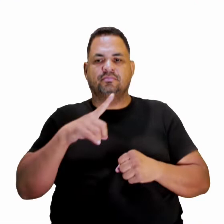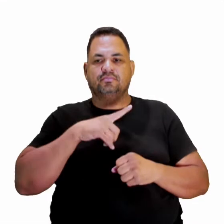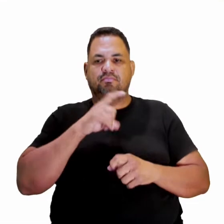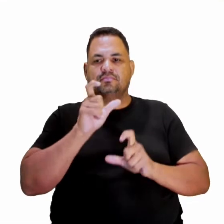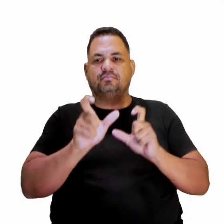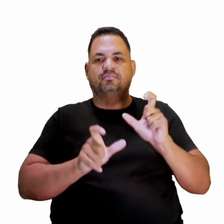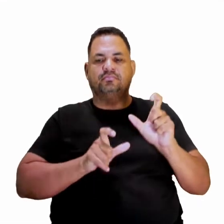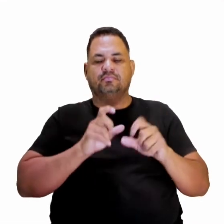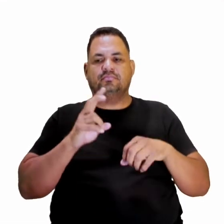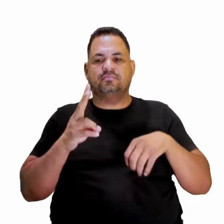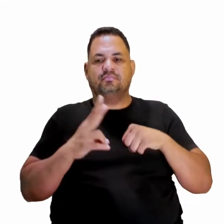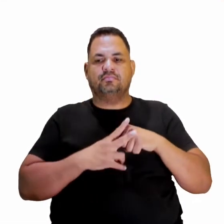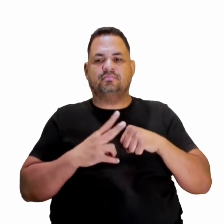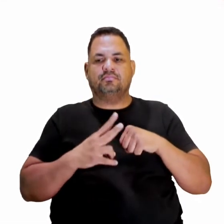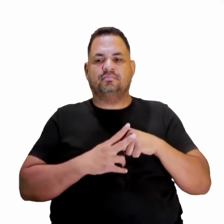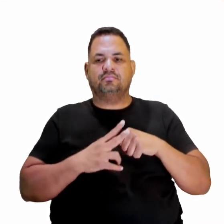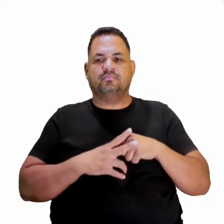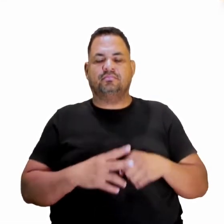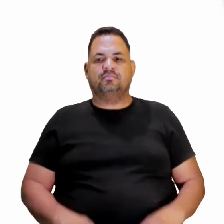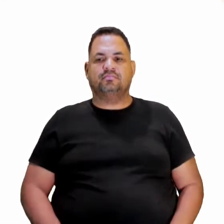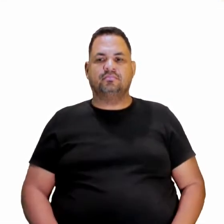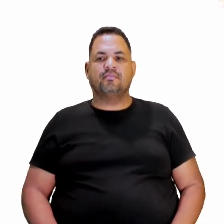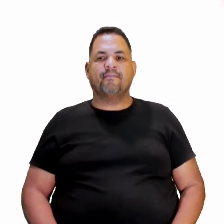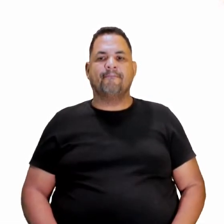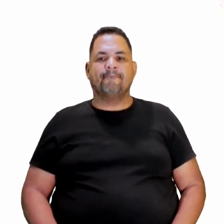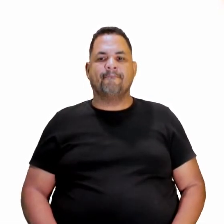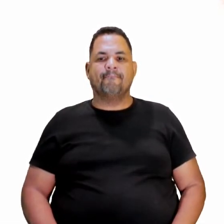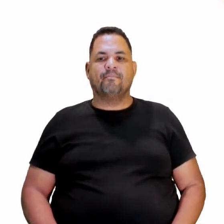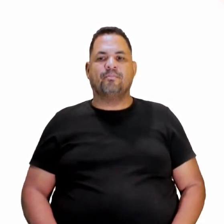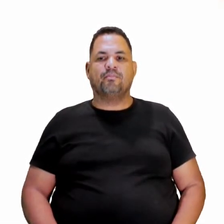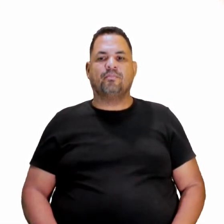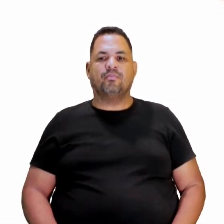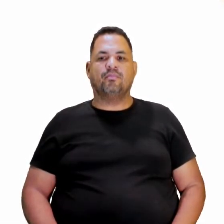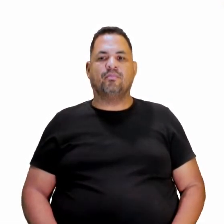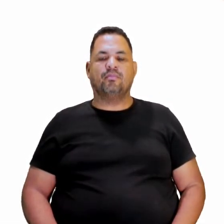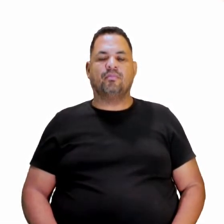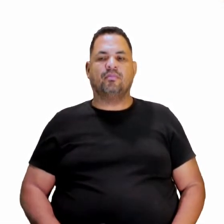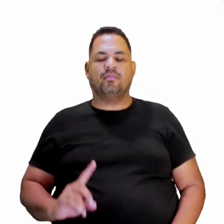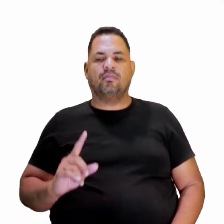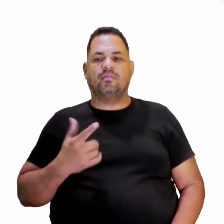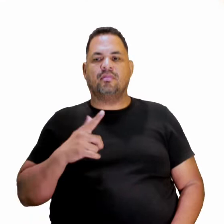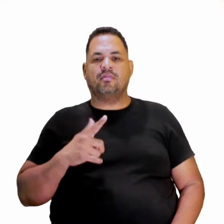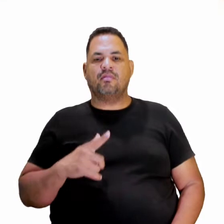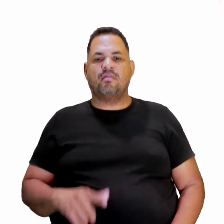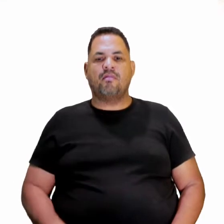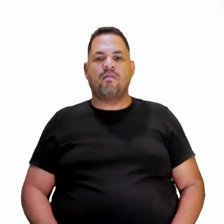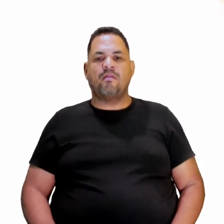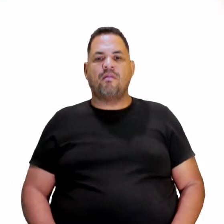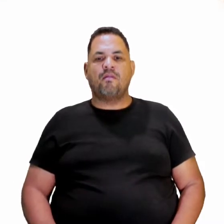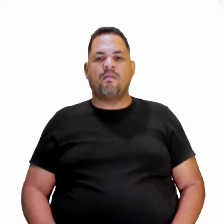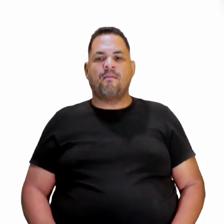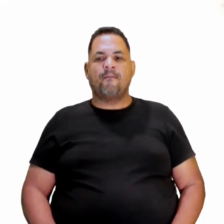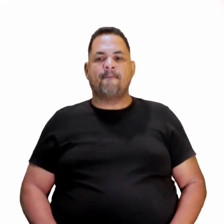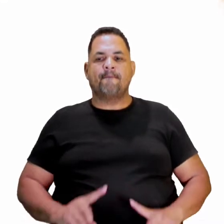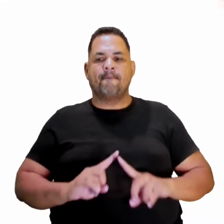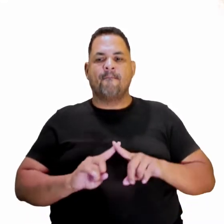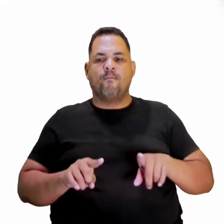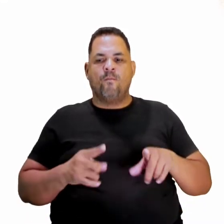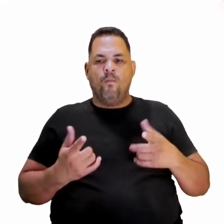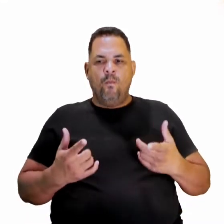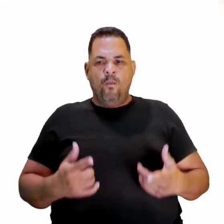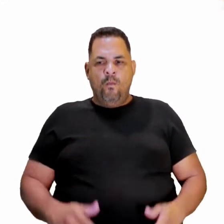flexão verbal, olha aqui. Na frase negativa o verbo não tem a flexão verbal, porém